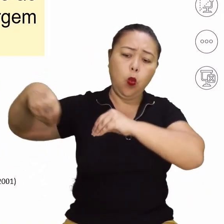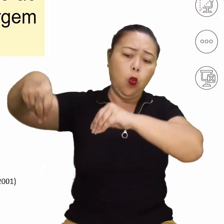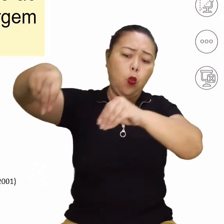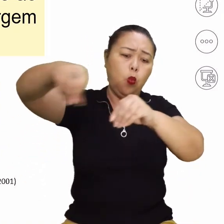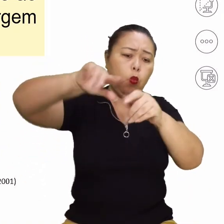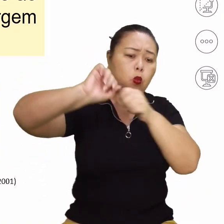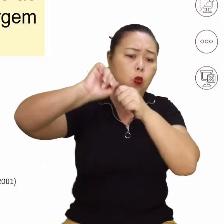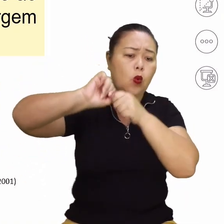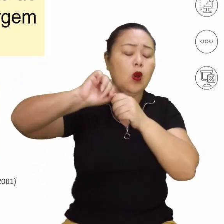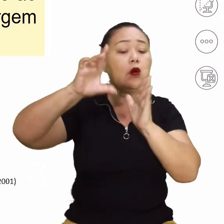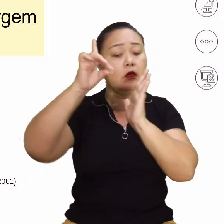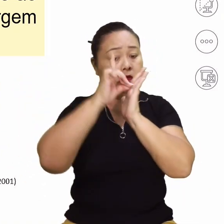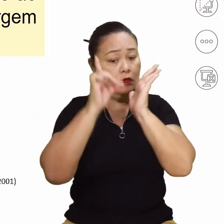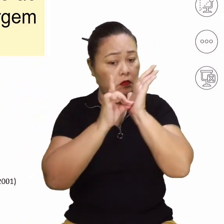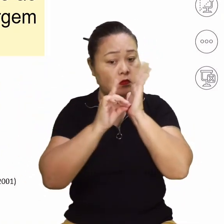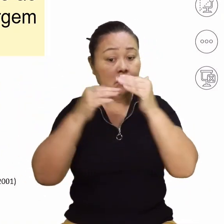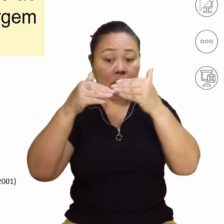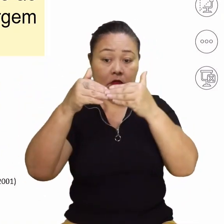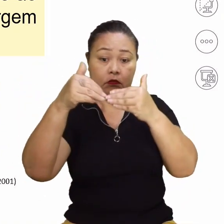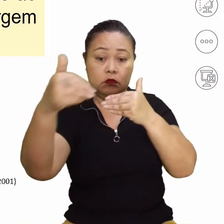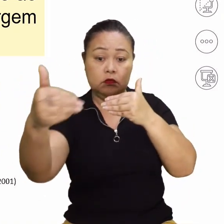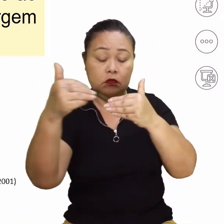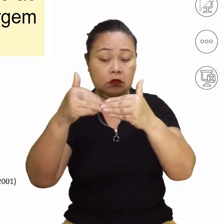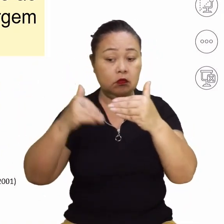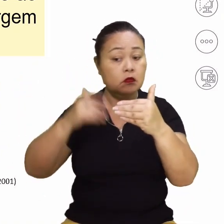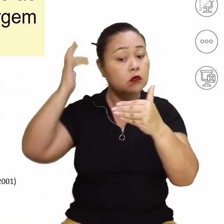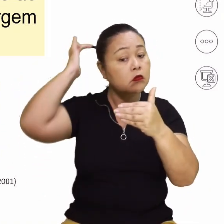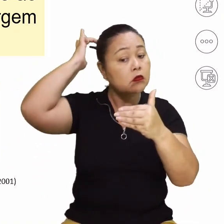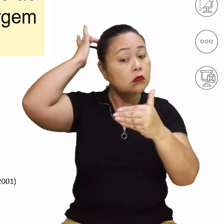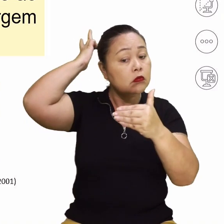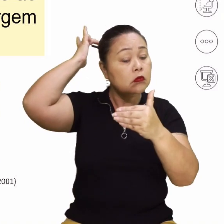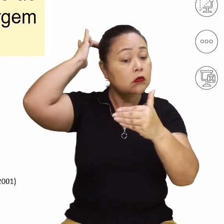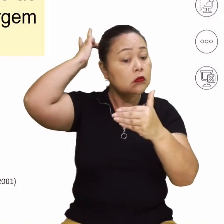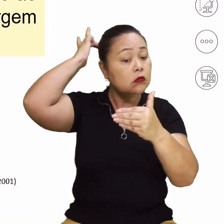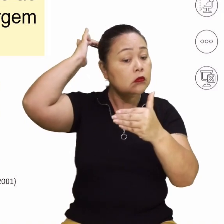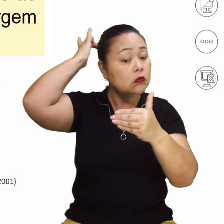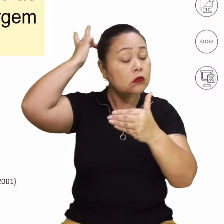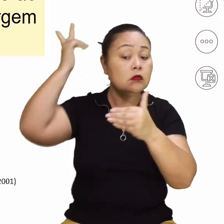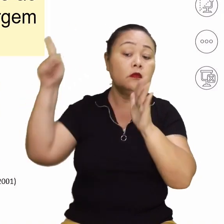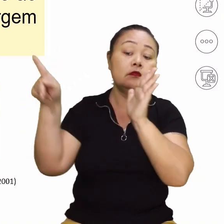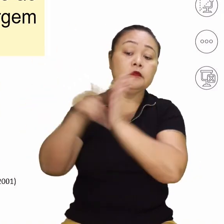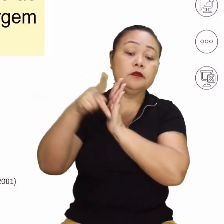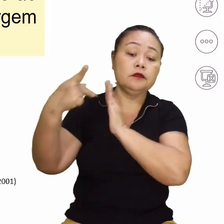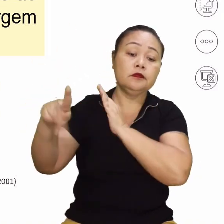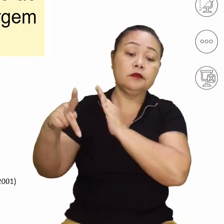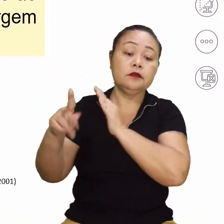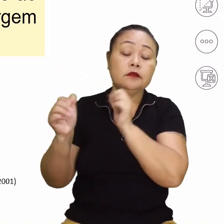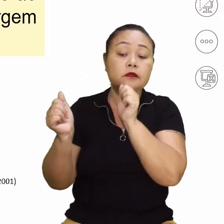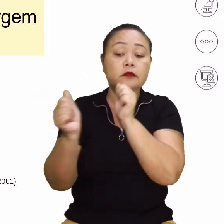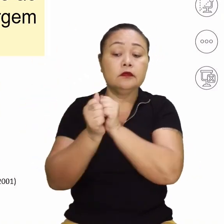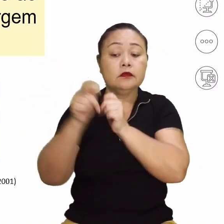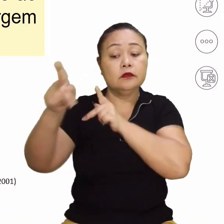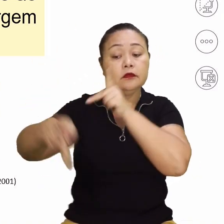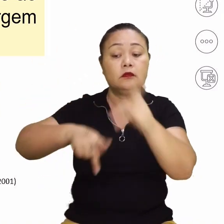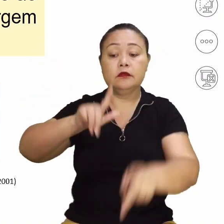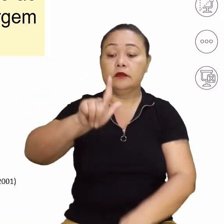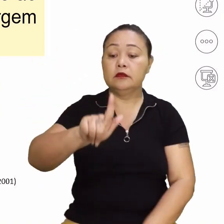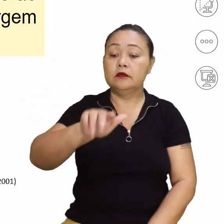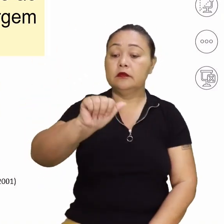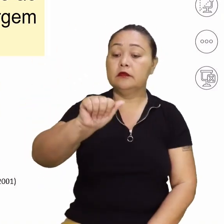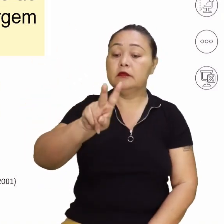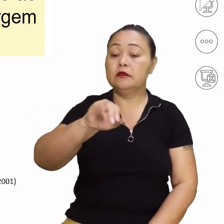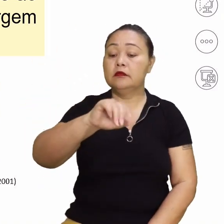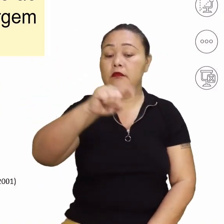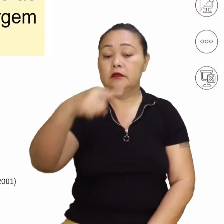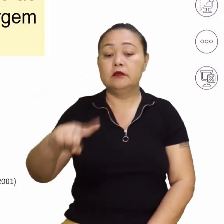pelo teve um decreto né que demarcou as terras dos Araras e coube a eles a área junto ao espaço do Povo